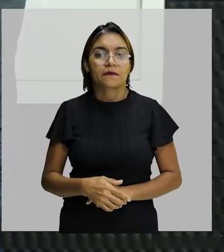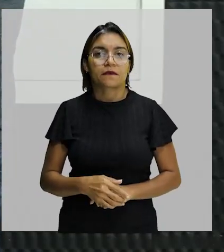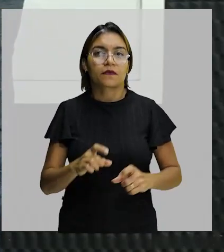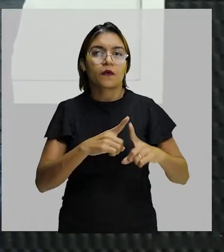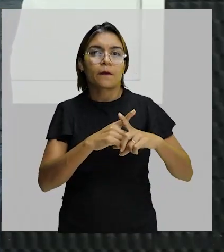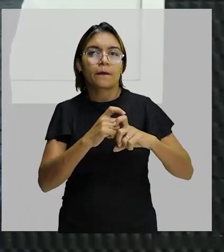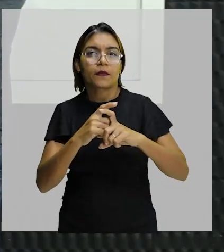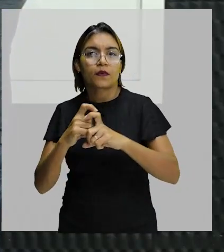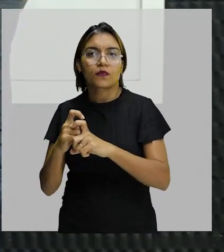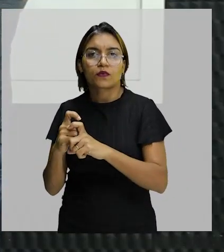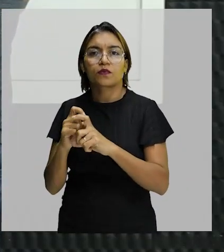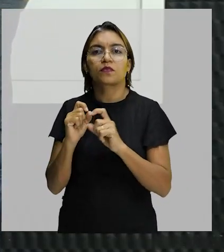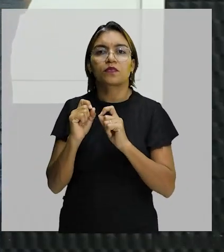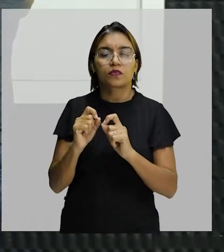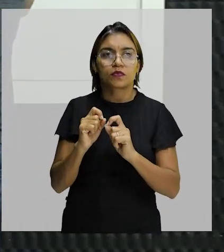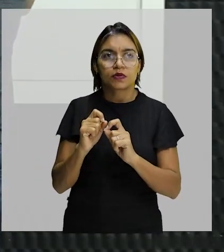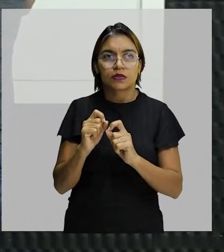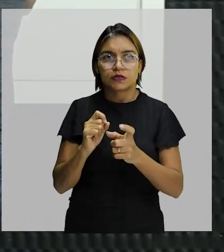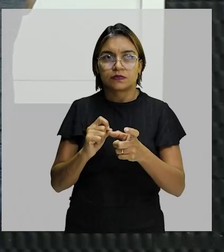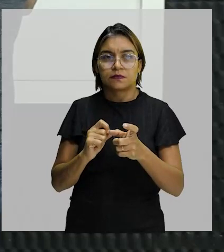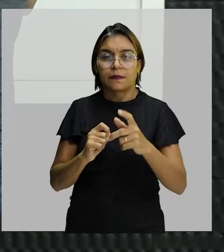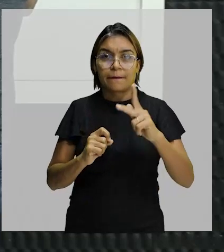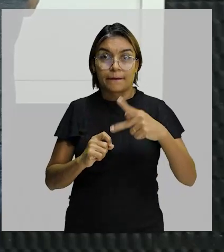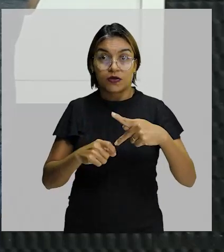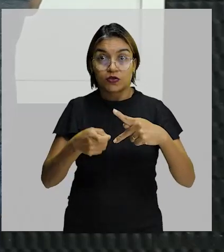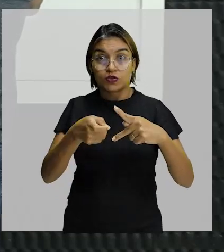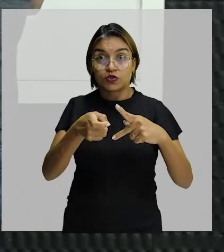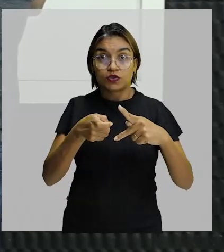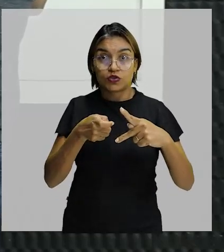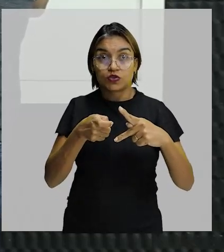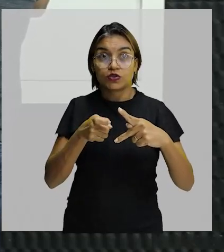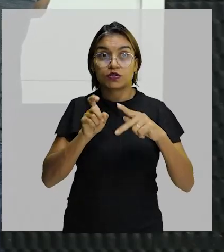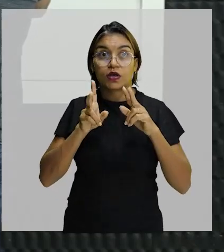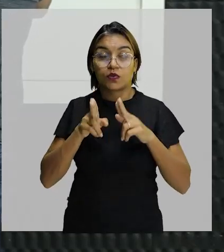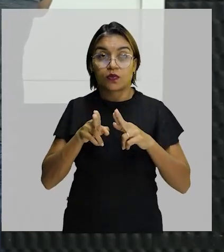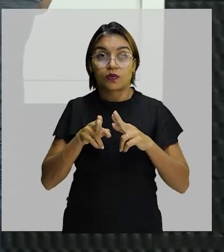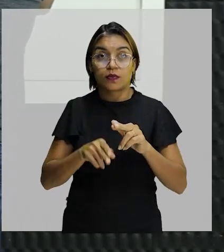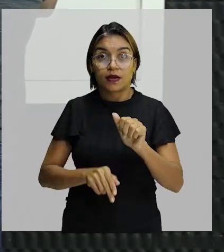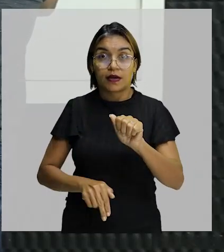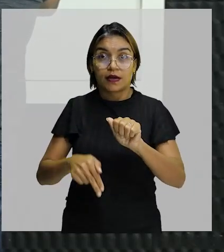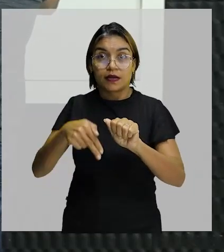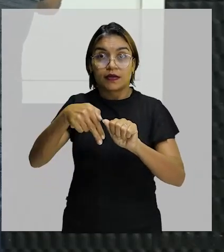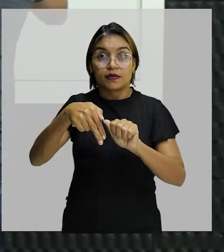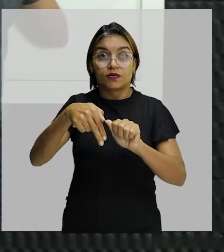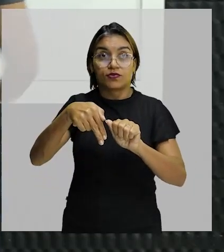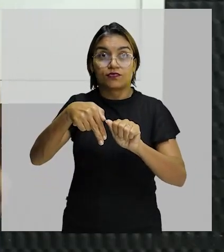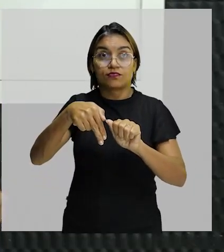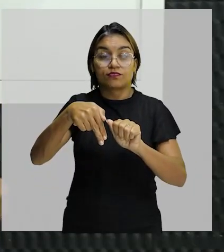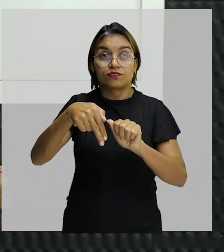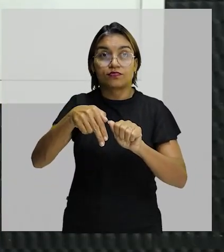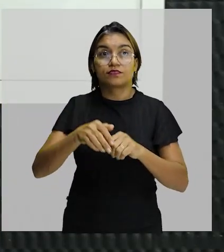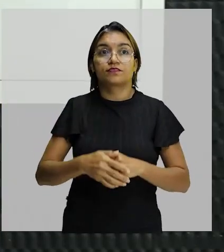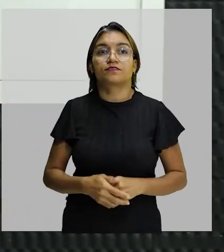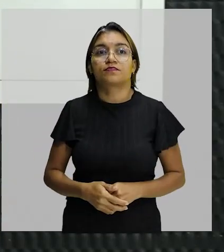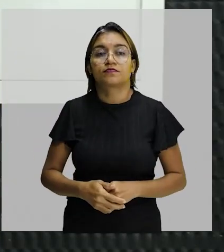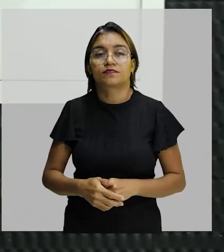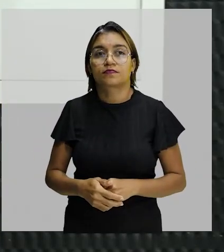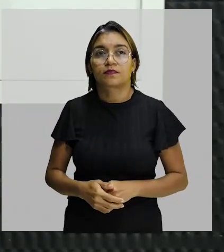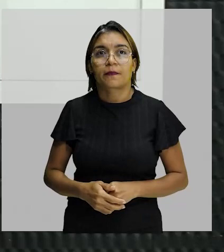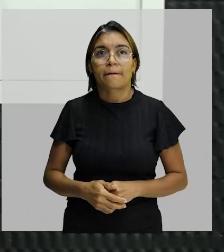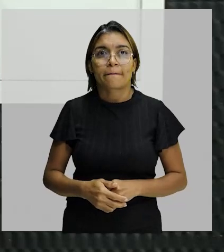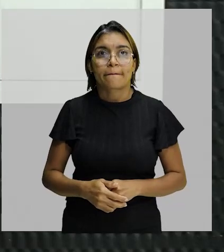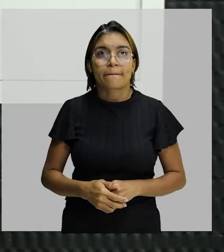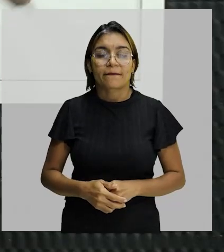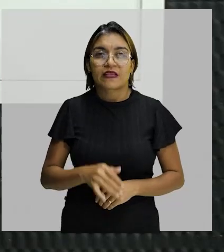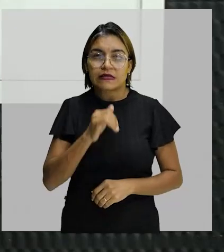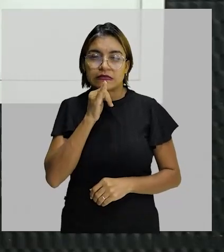polinômio, px, vai ser igual a n. X, como